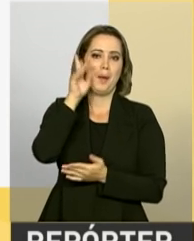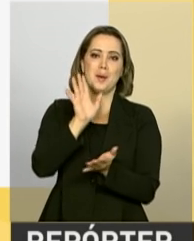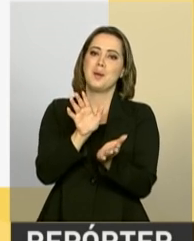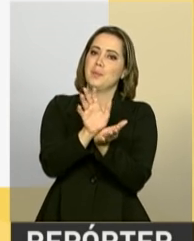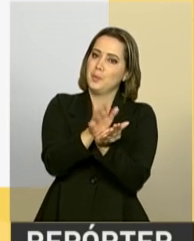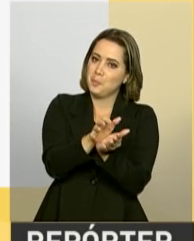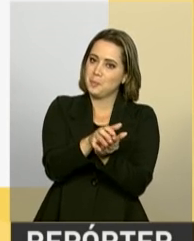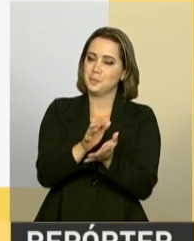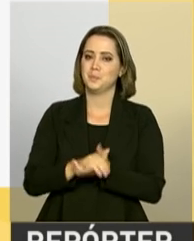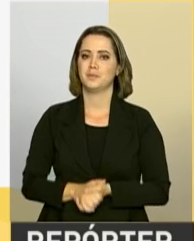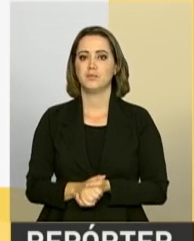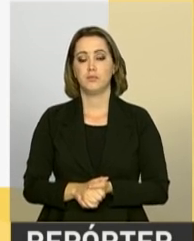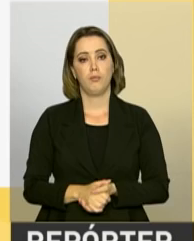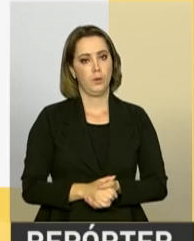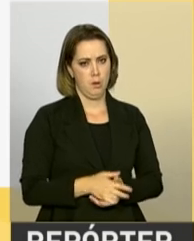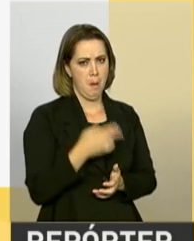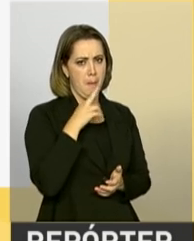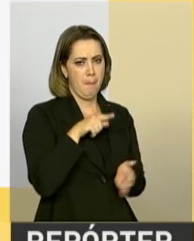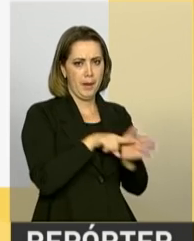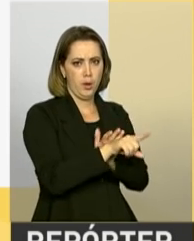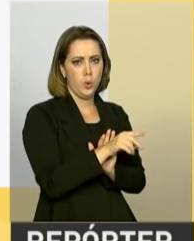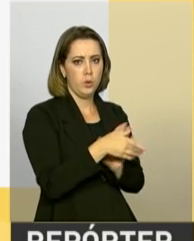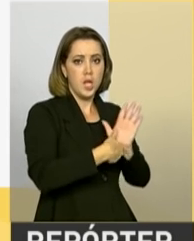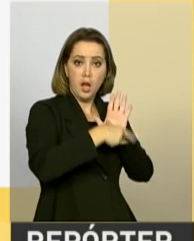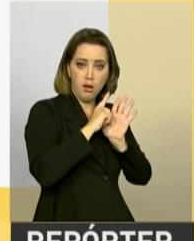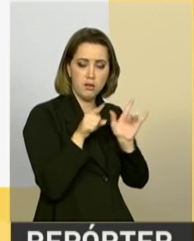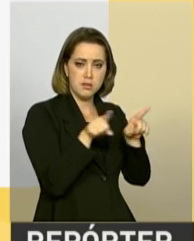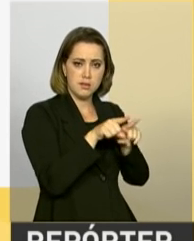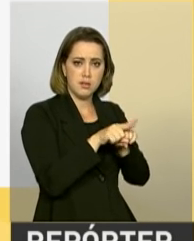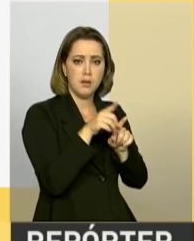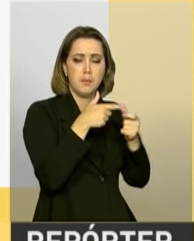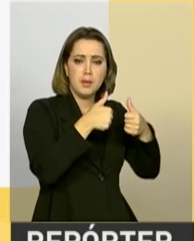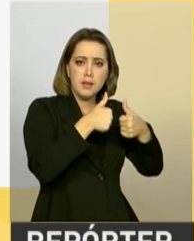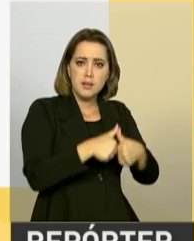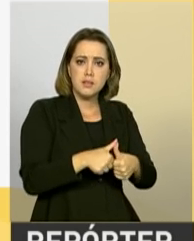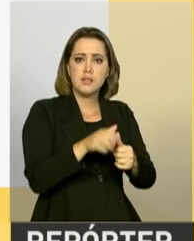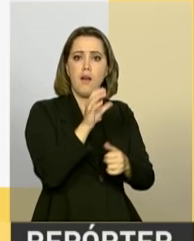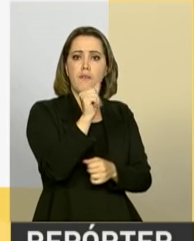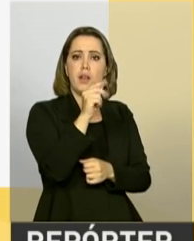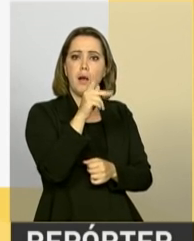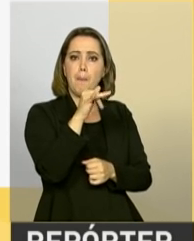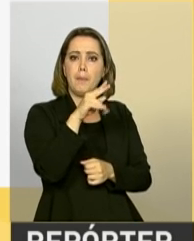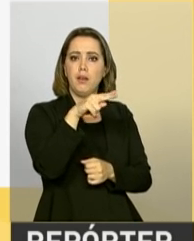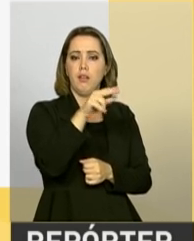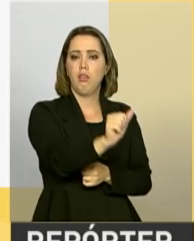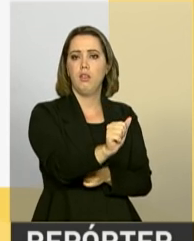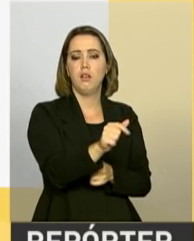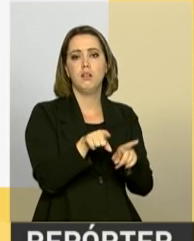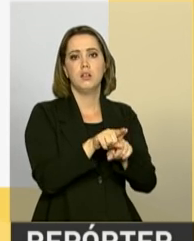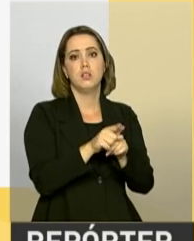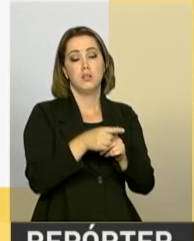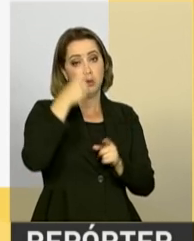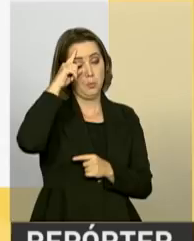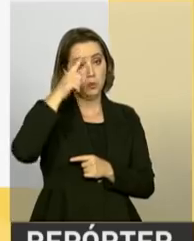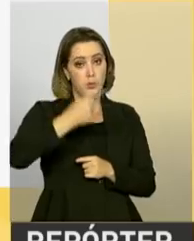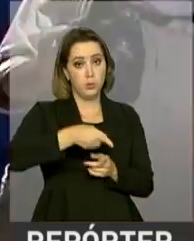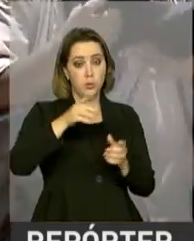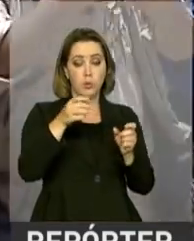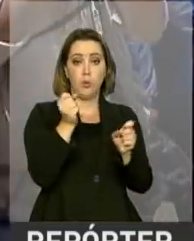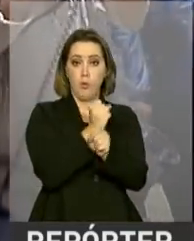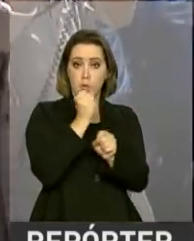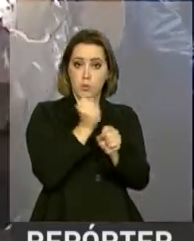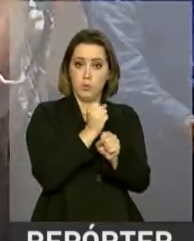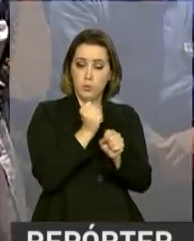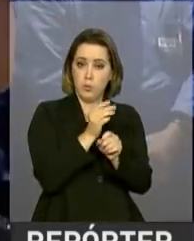de Pernambuco. Mais cedo o senhor também esteve em Campina Grande, onde teve a assinatura de uma ordem de serviço da BR-230,